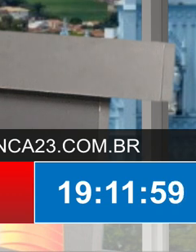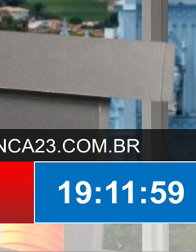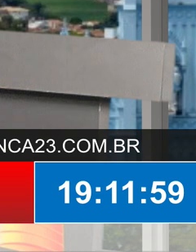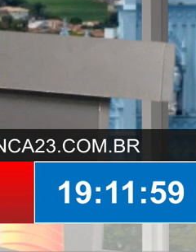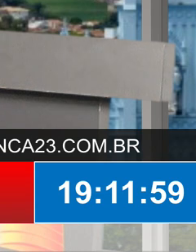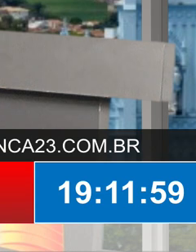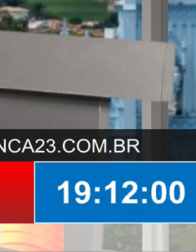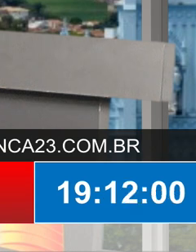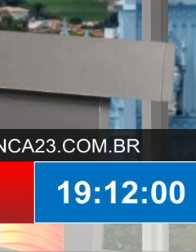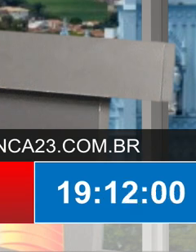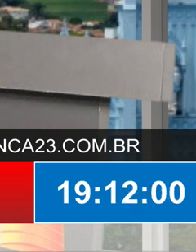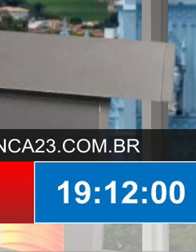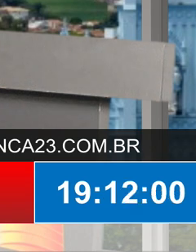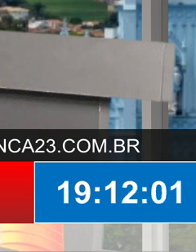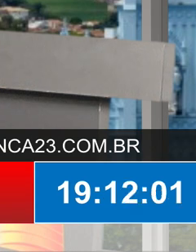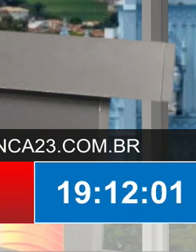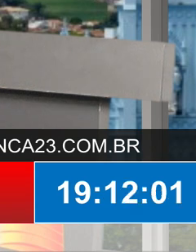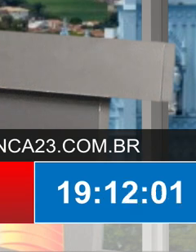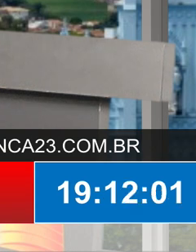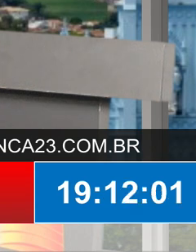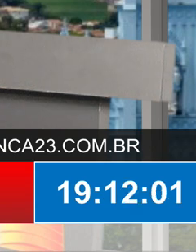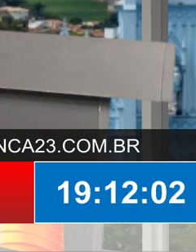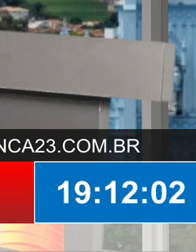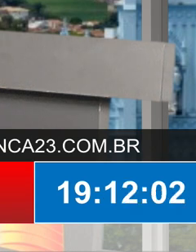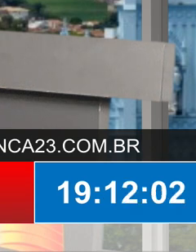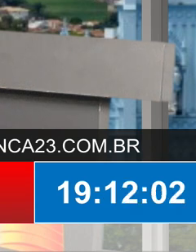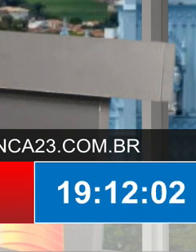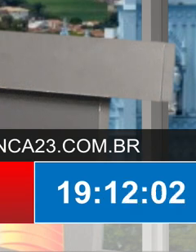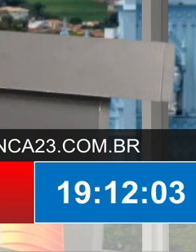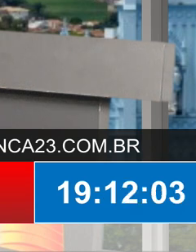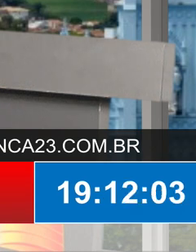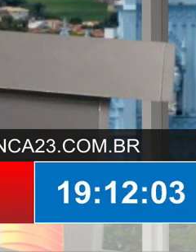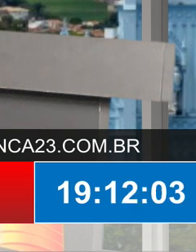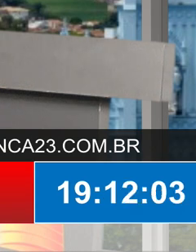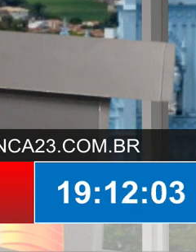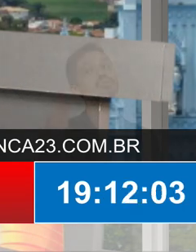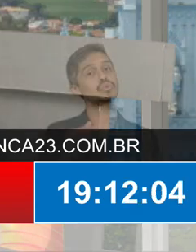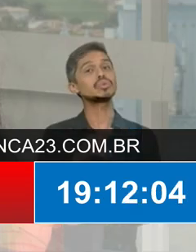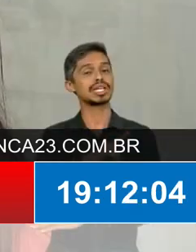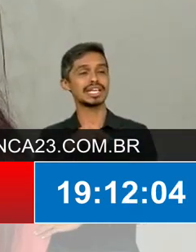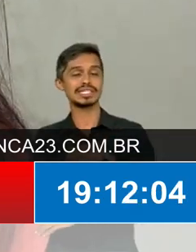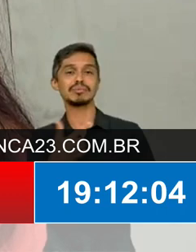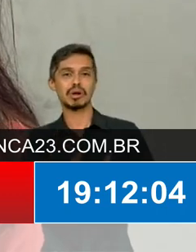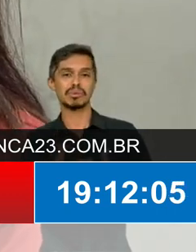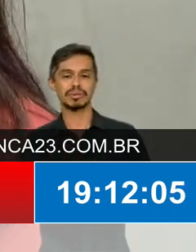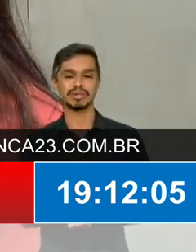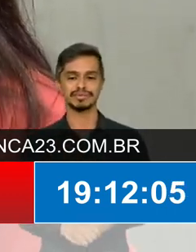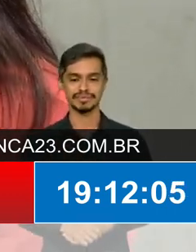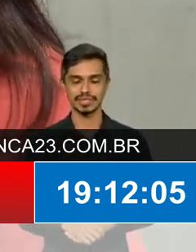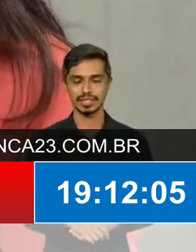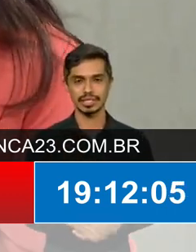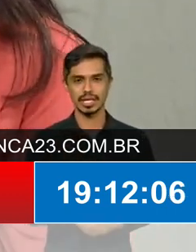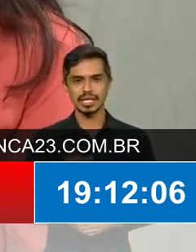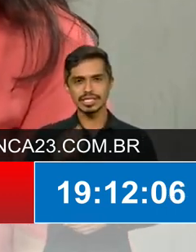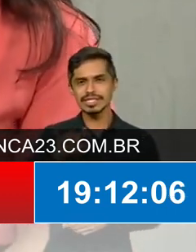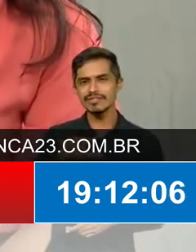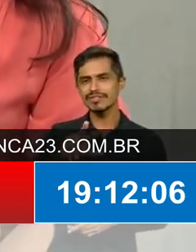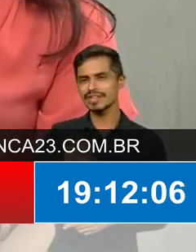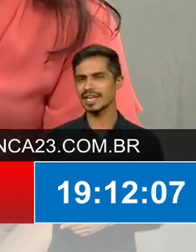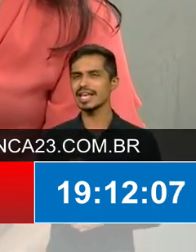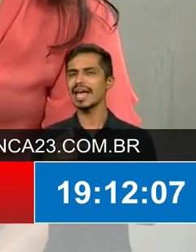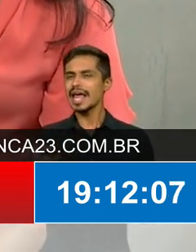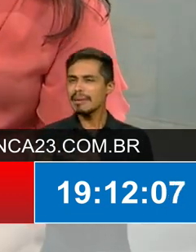os cuidados e os tratamentos. Estamos falando da incontinência urinária. Silvia começou a perceber que estava